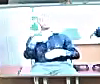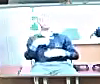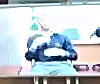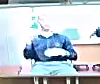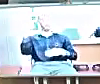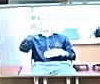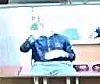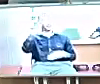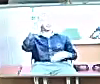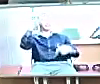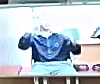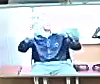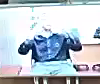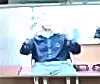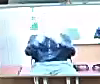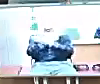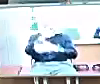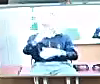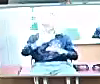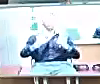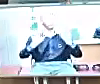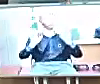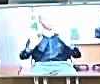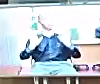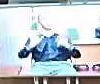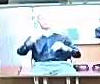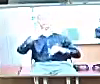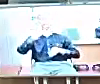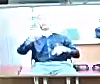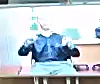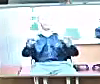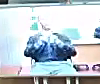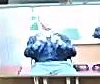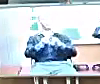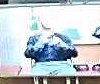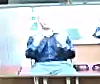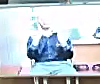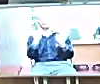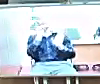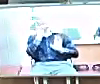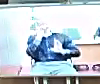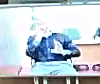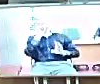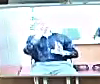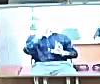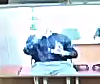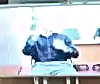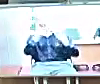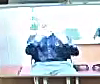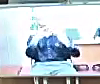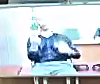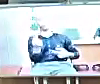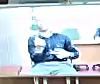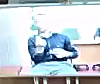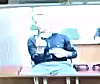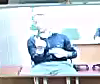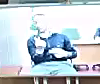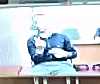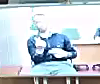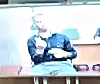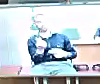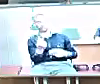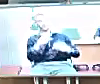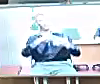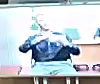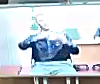aquele da ideia vai acontecer e trair e também não são não se trata só de uma questão financeira existe